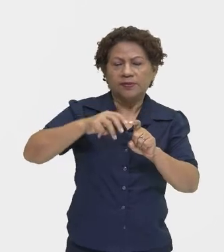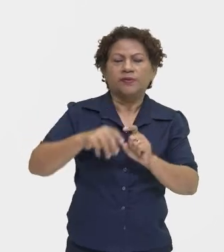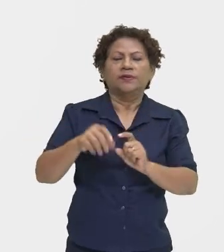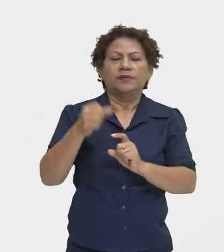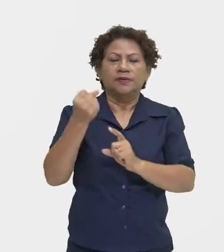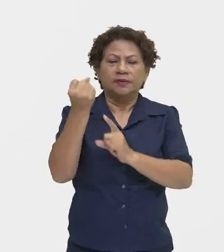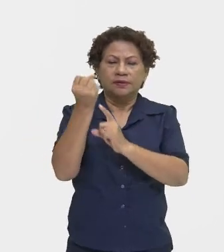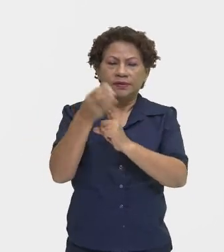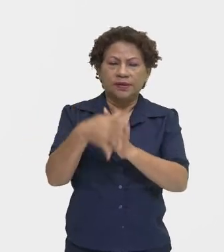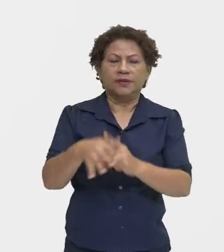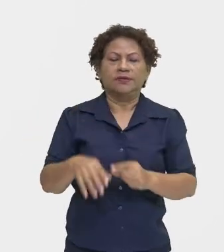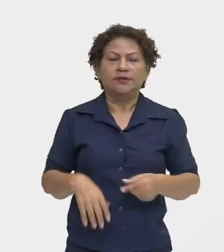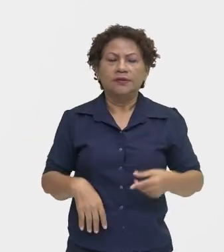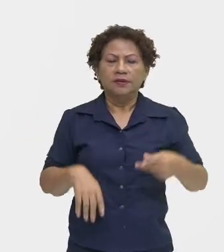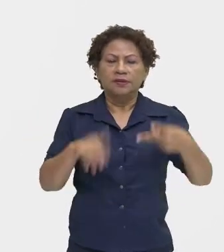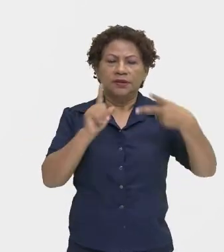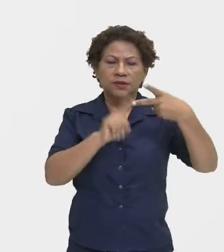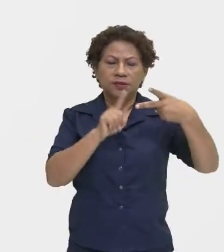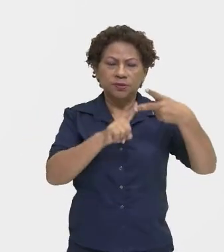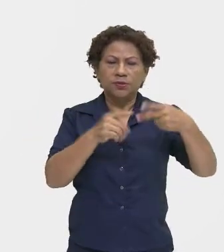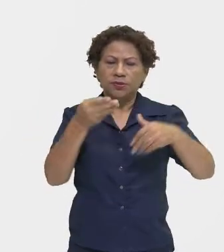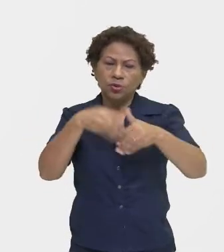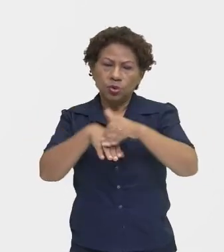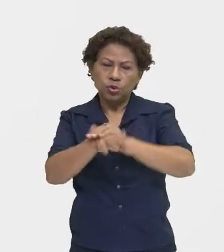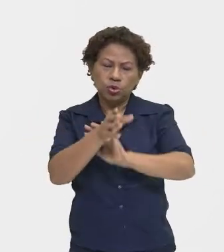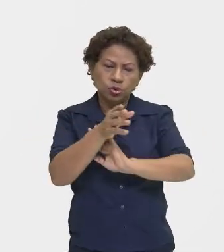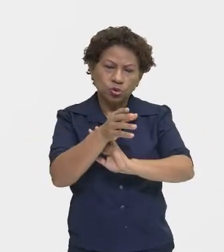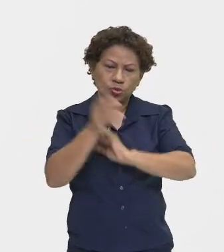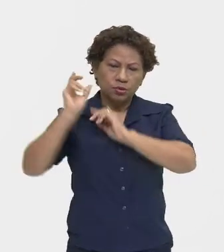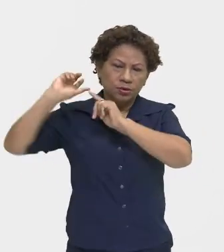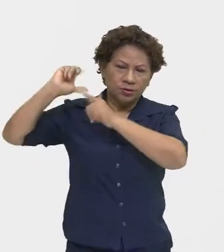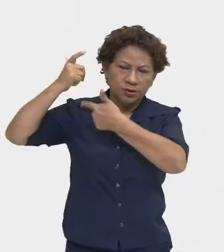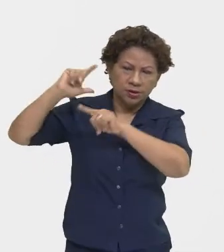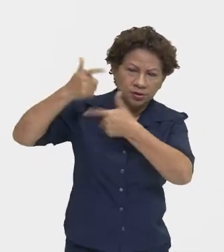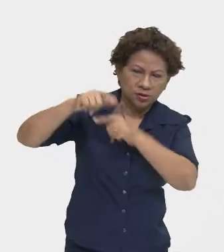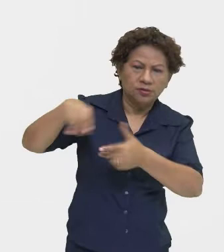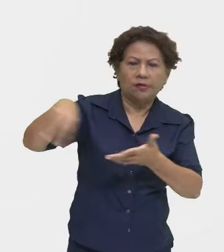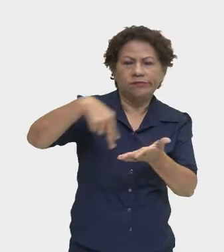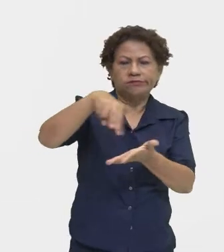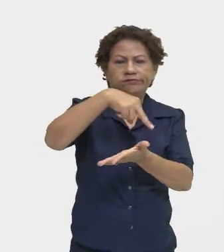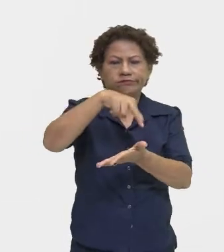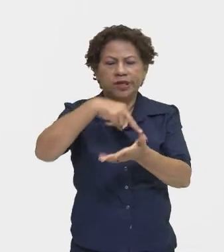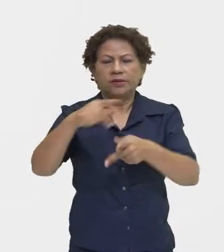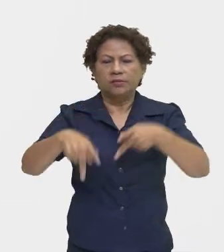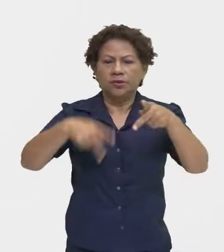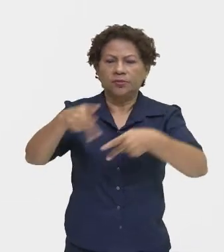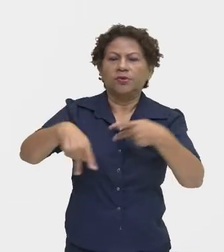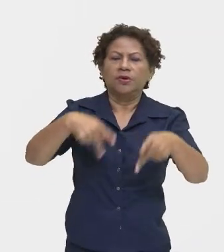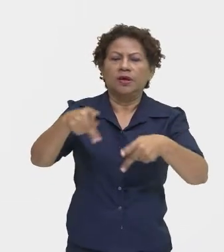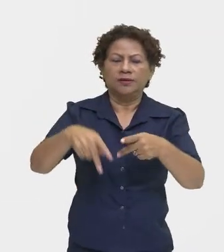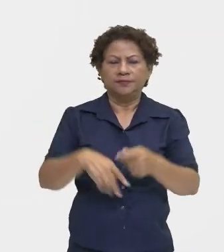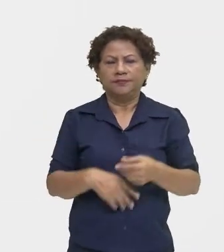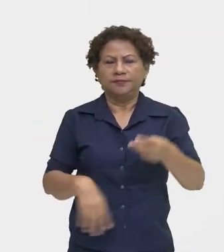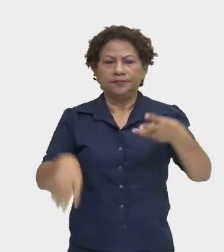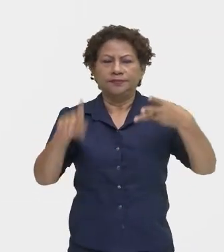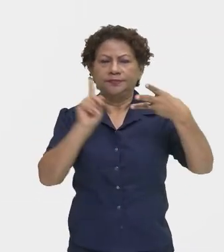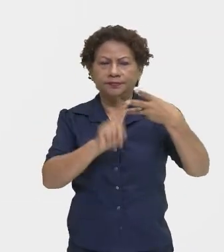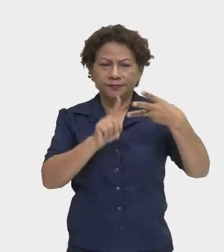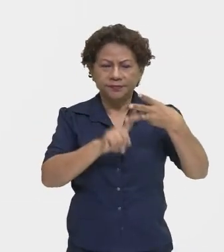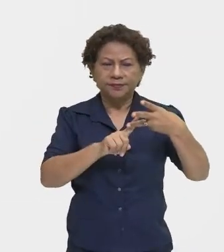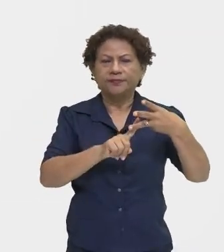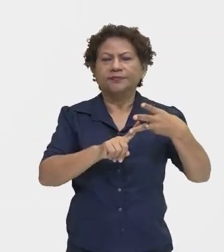festas populares, danças tradicionais e etc. Tá? E aí nós temos também o quê? As crenças